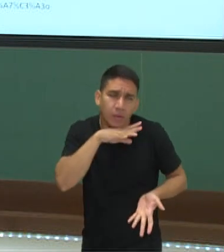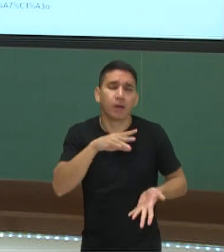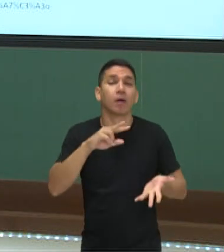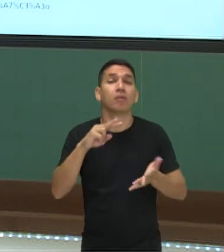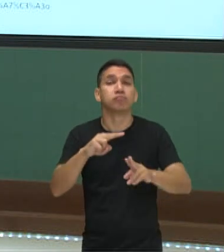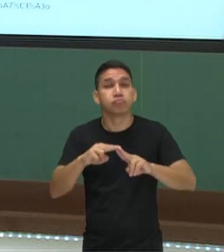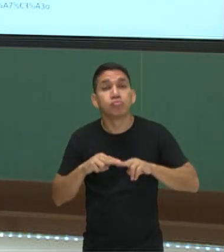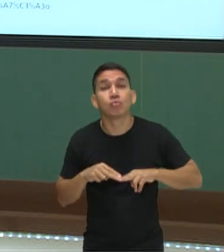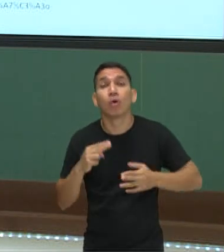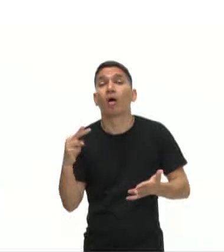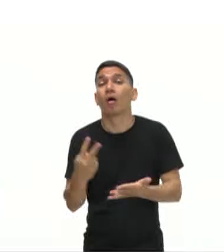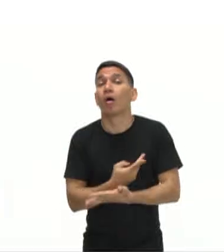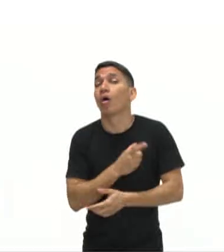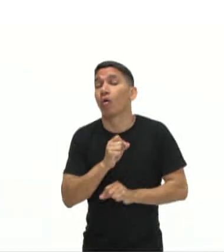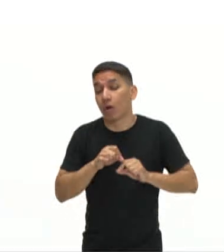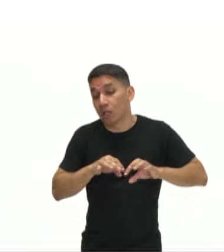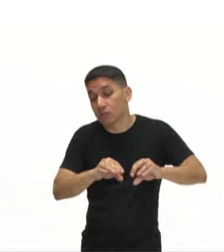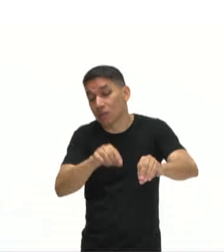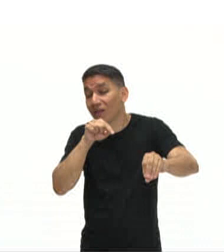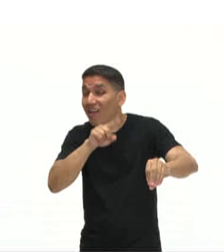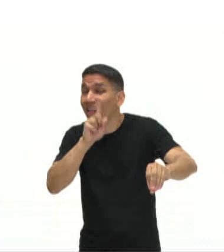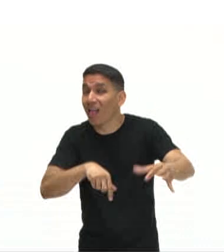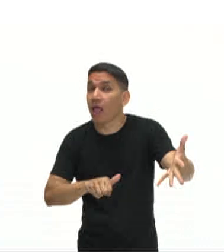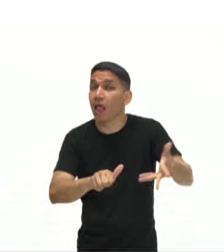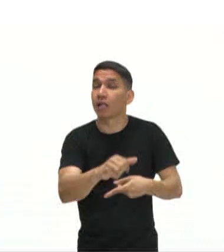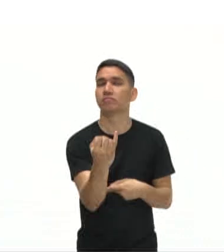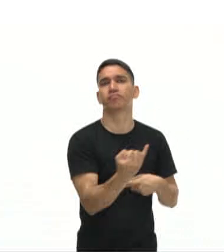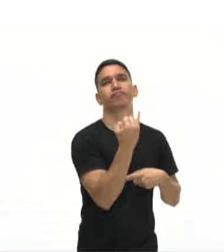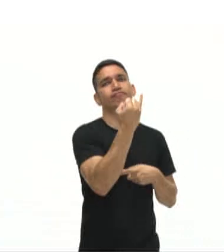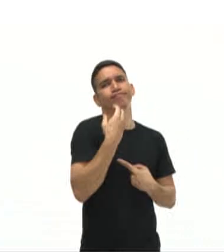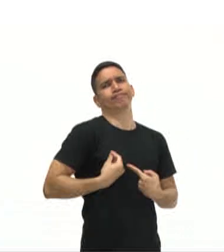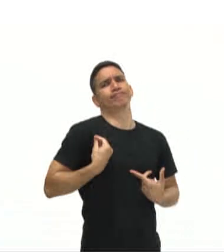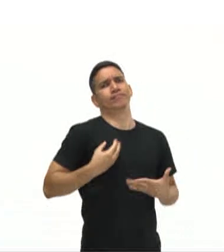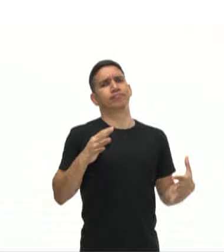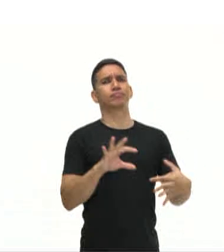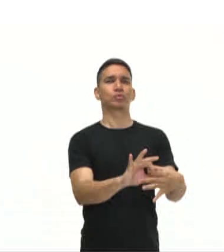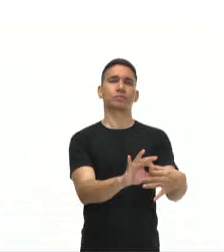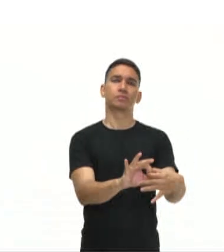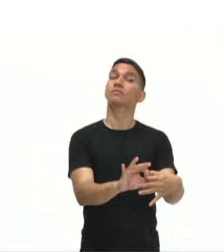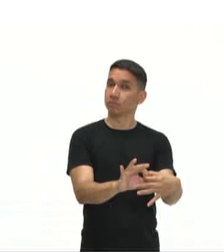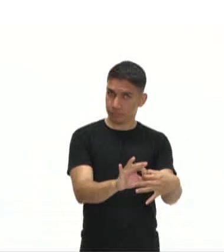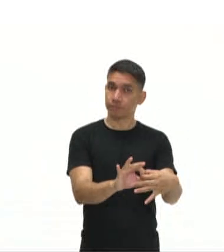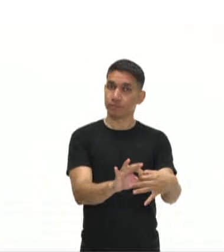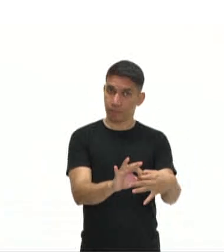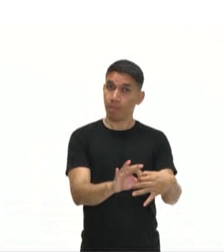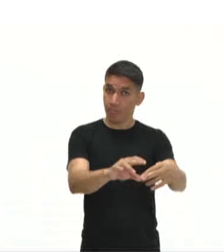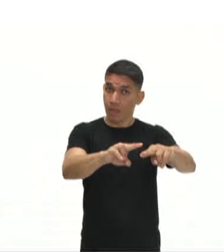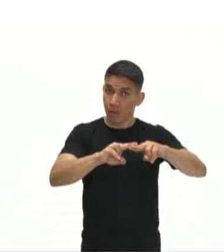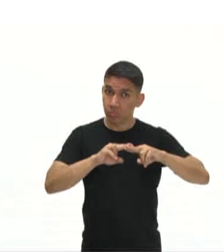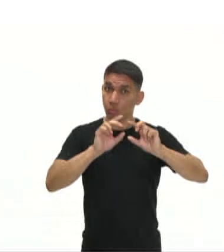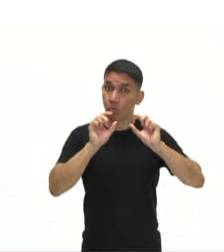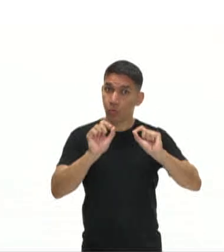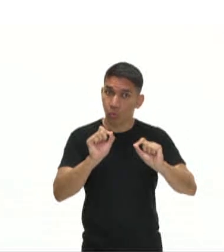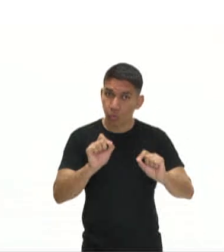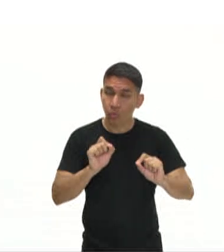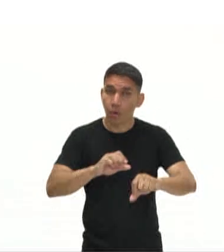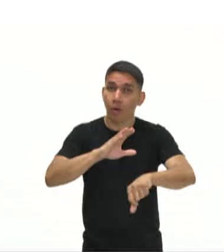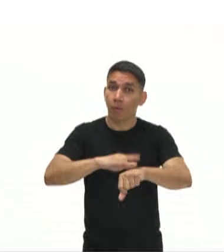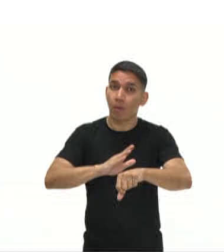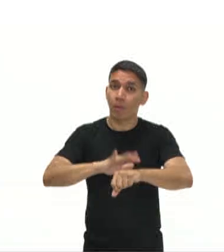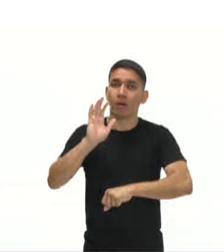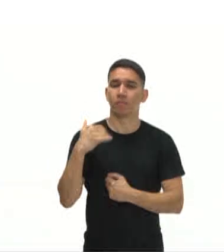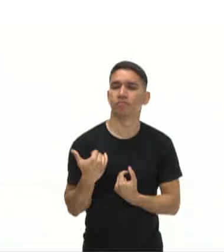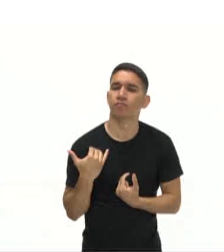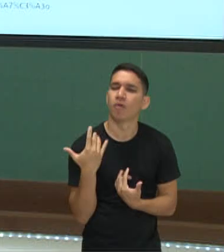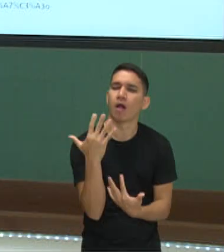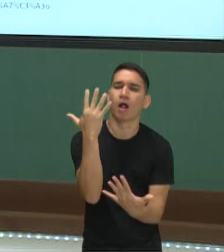isso, o solo é um dos elementos importantes para a nossa vida. Então, a retirada da